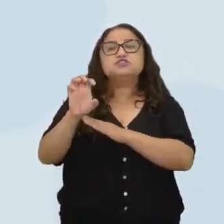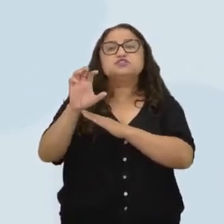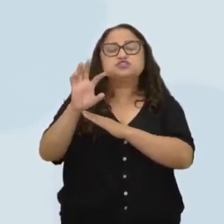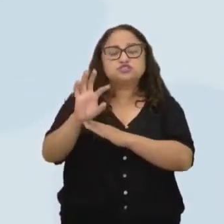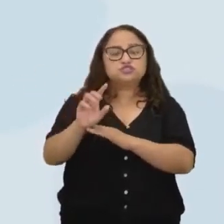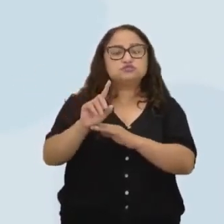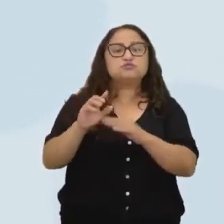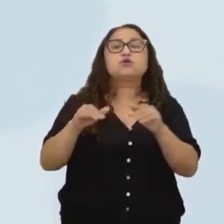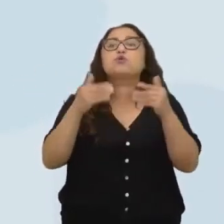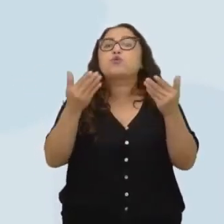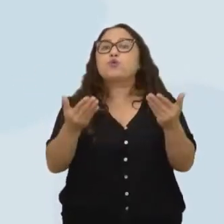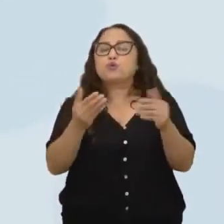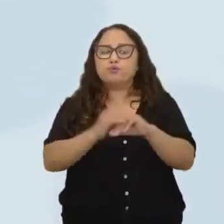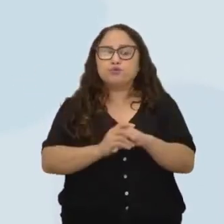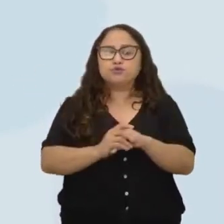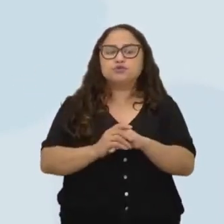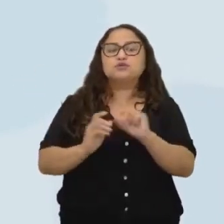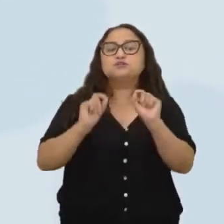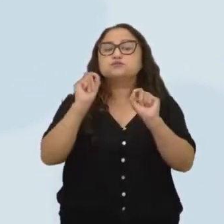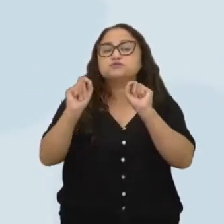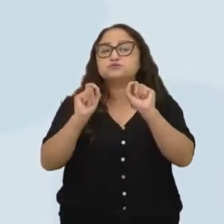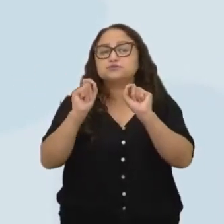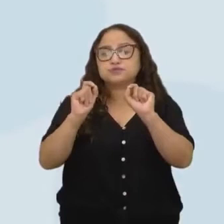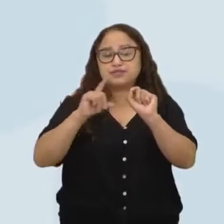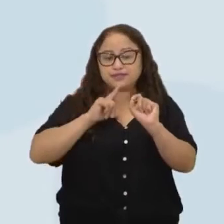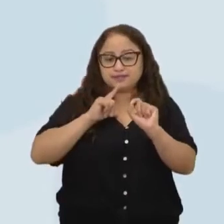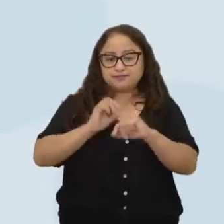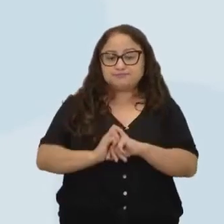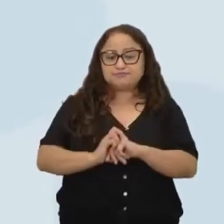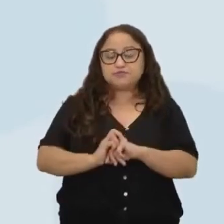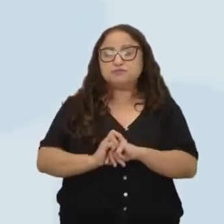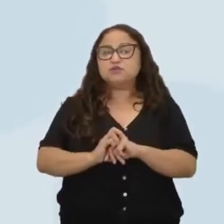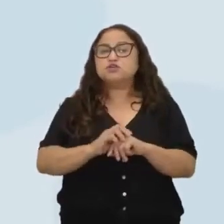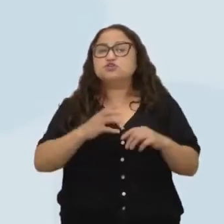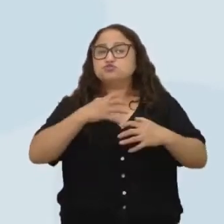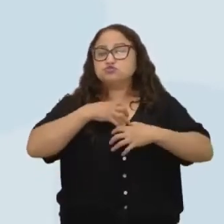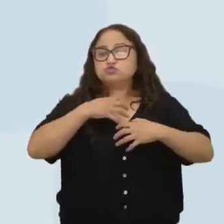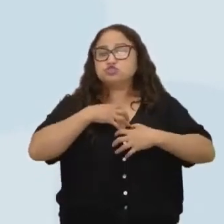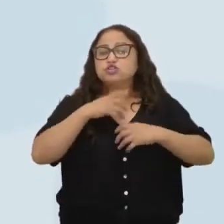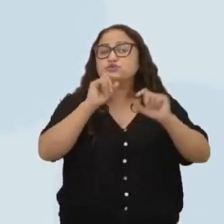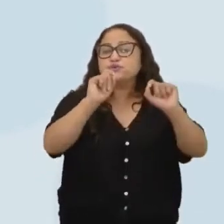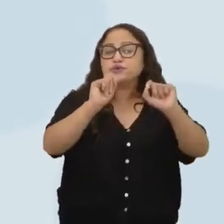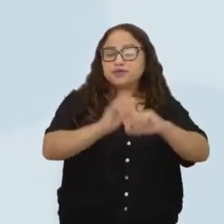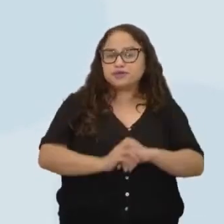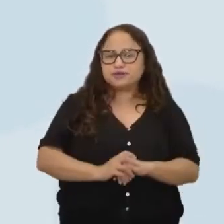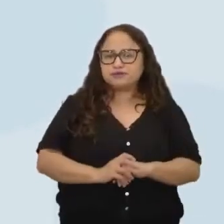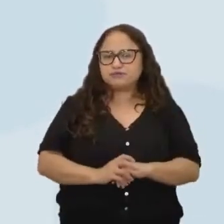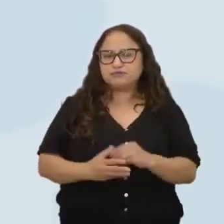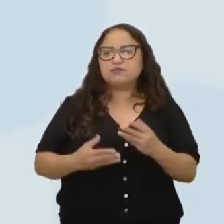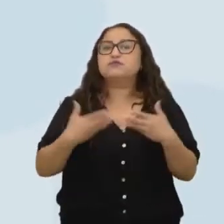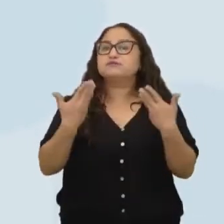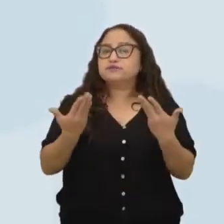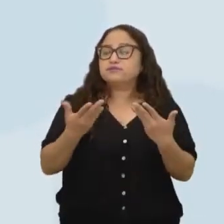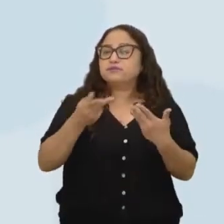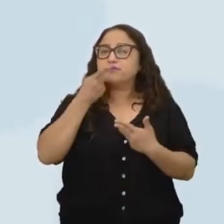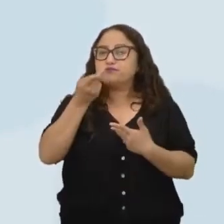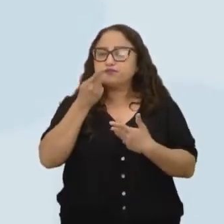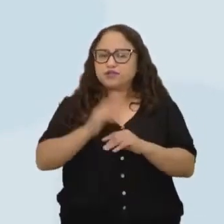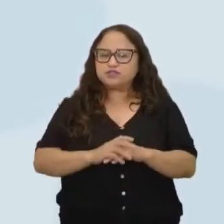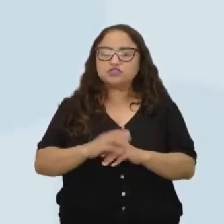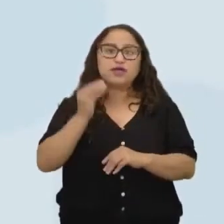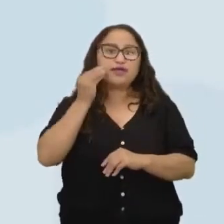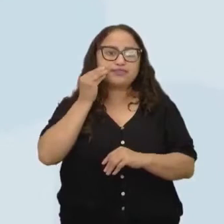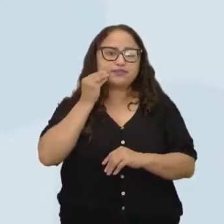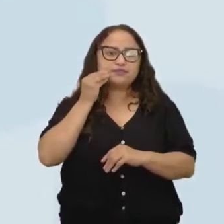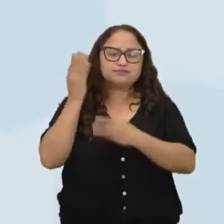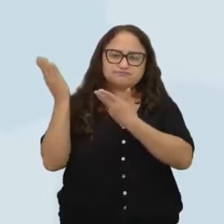de forma que ou de maneira que. Não vai dar para dar tempinho, Não. então vocês me falam aí. Ó, a gente vai tentar